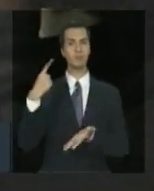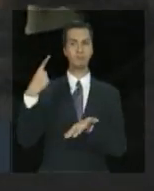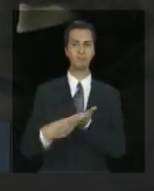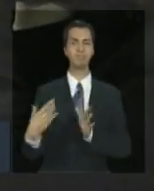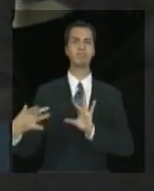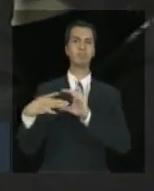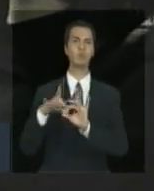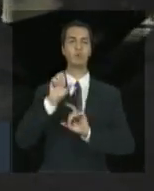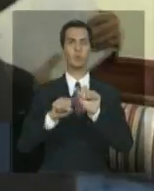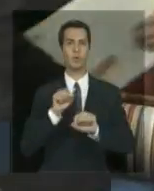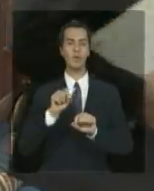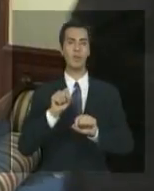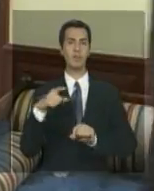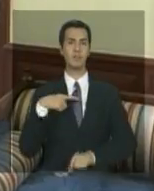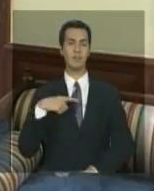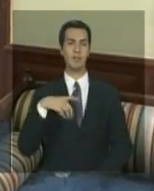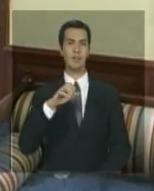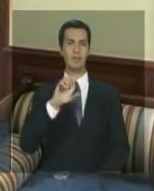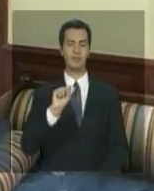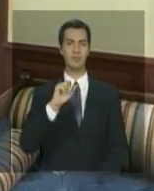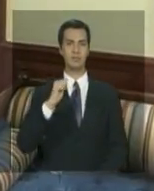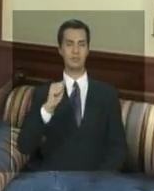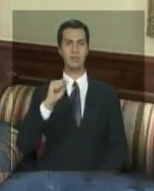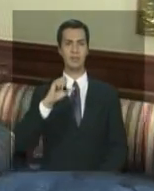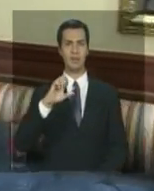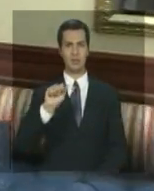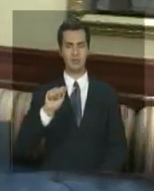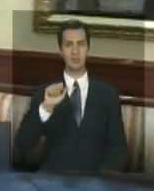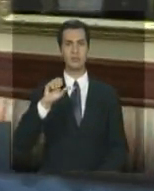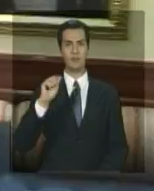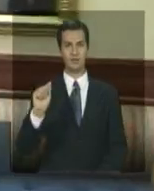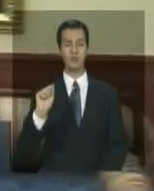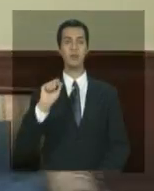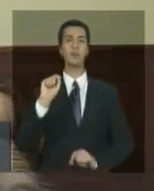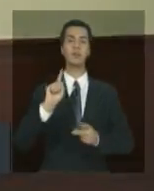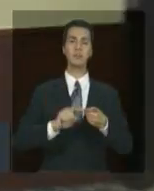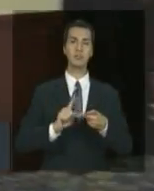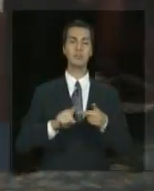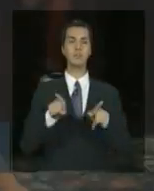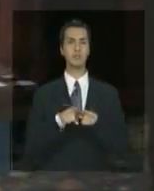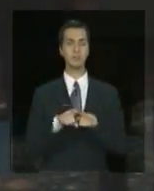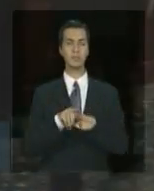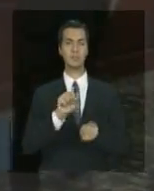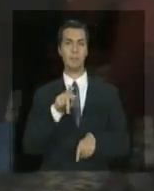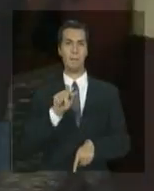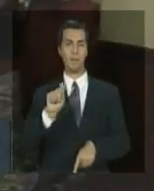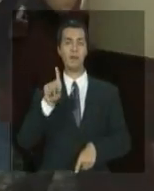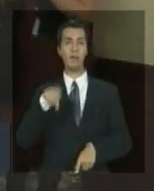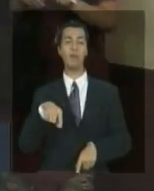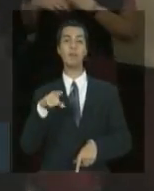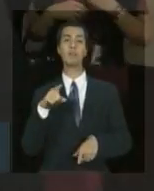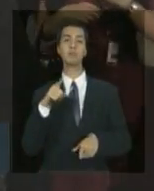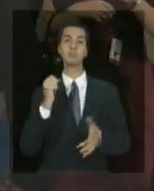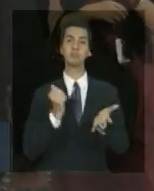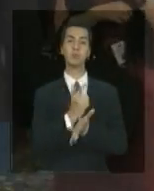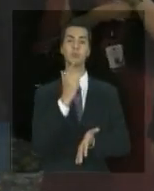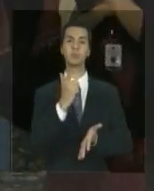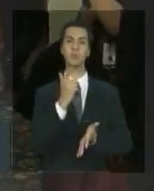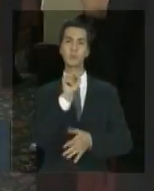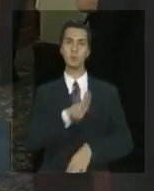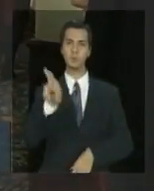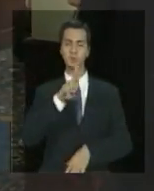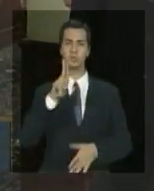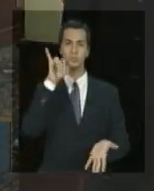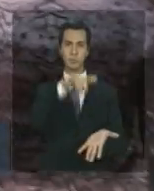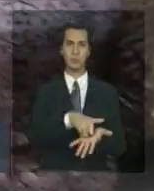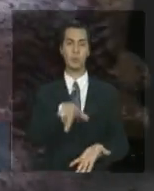e a operadora sul-africana ACSA para a concessão do aeroporto de Guarulhos. Zuma disse que também existem muitas oportunidades para